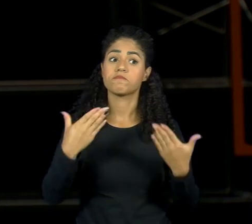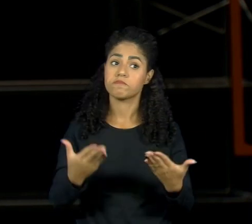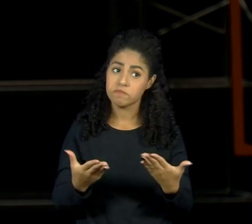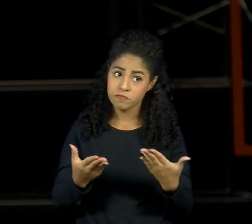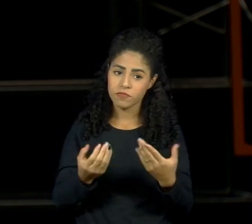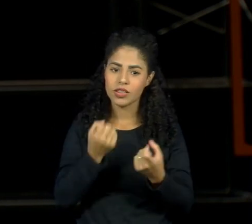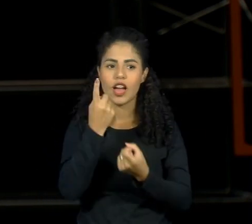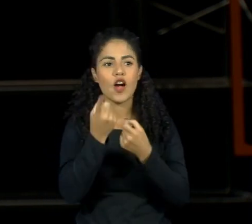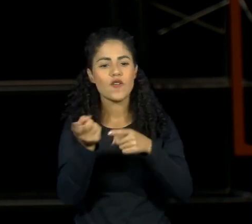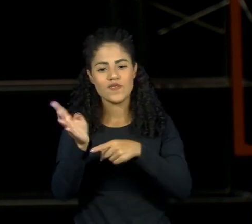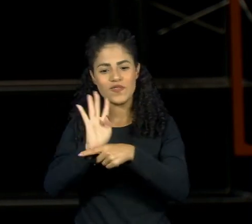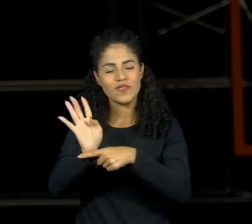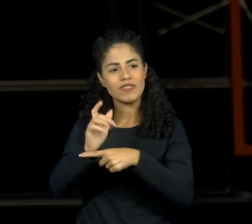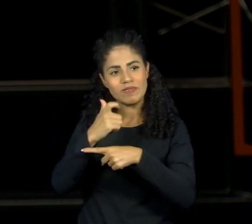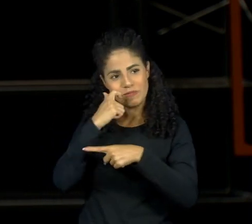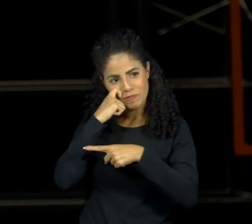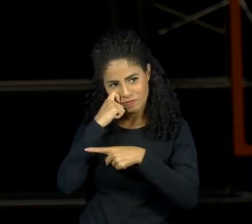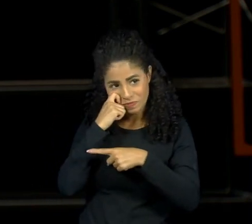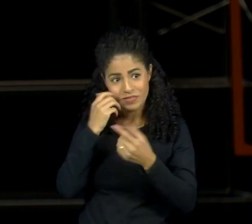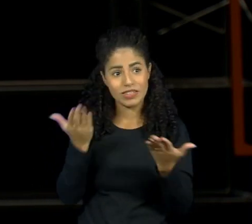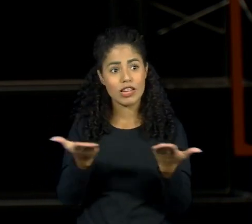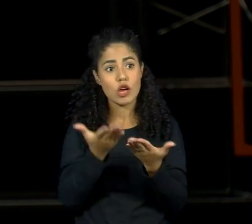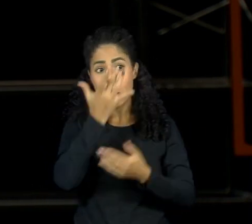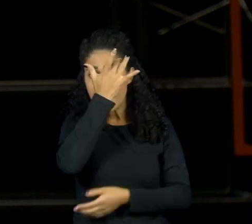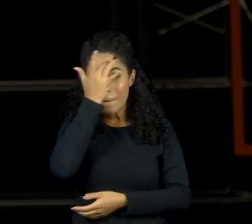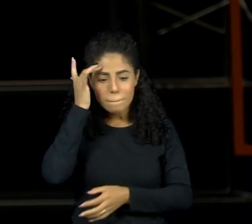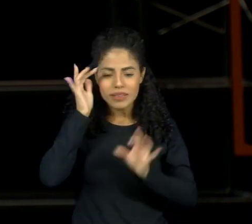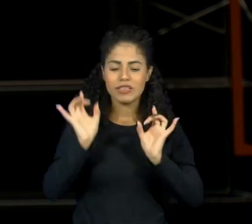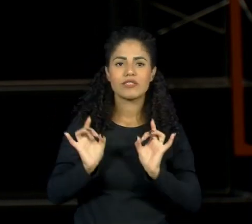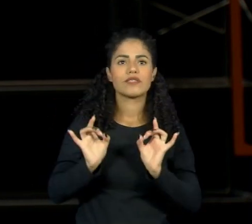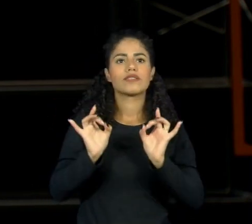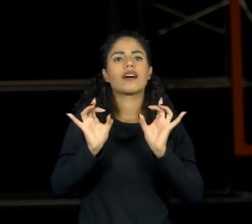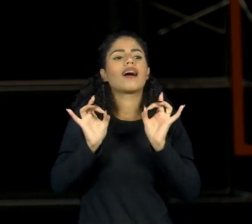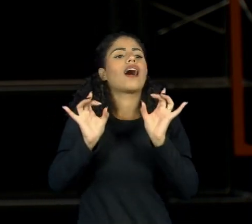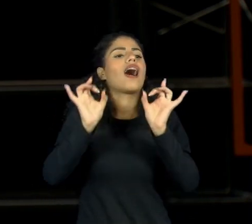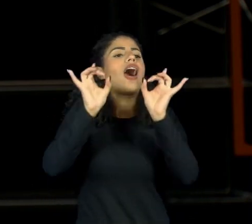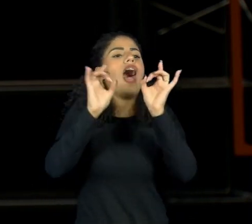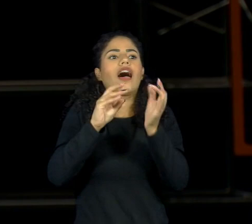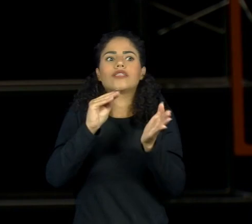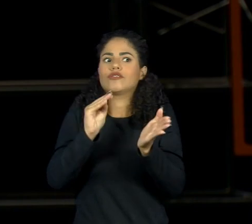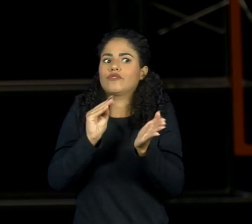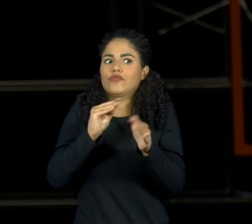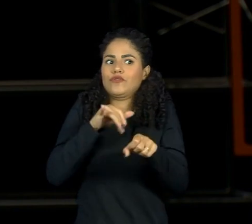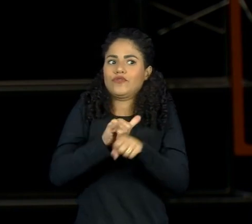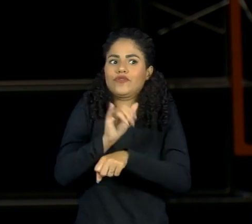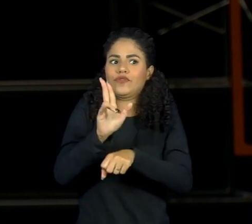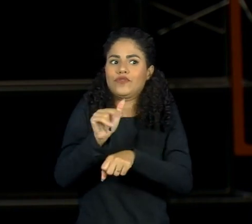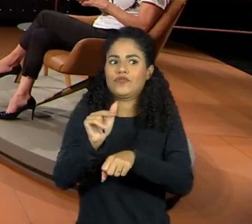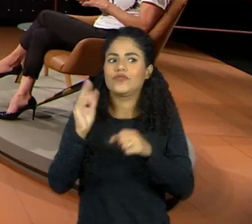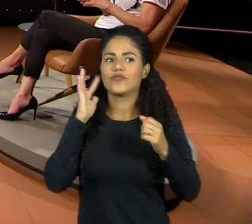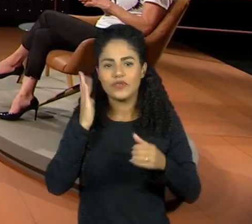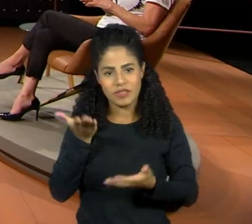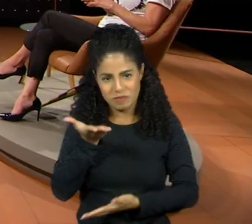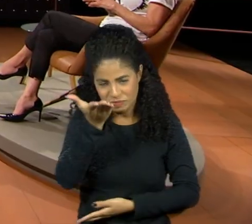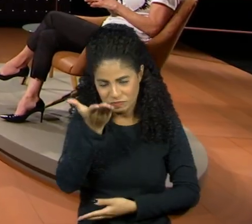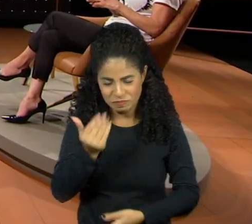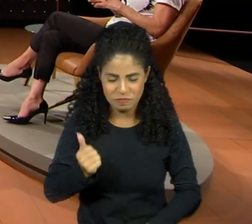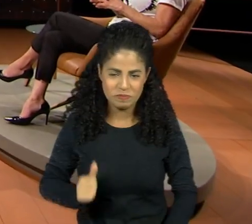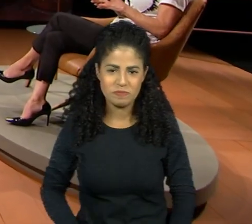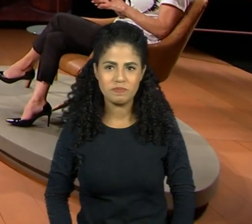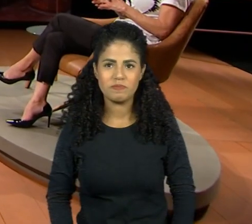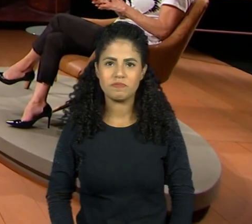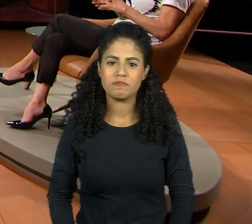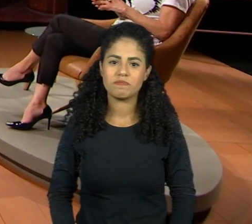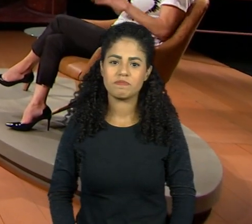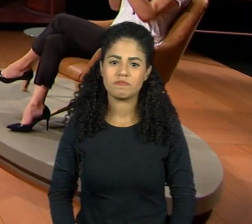para te mostrar, Clarice. O primeiro deles é de uma pessoa que não poderia faltar neste programa. Que não